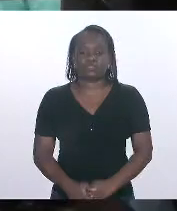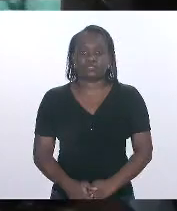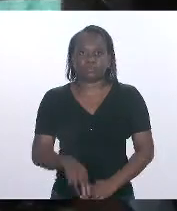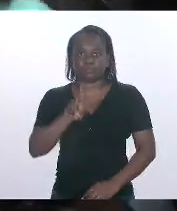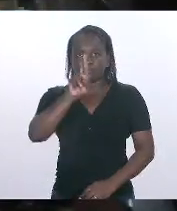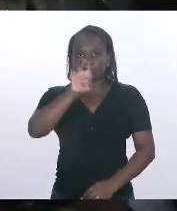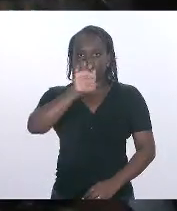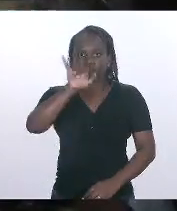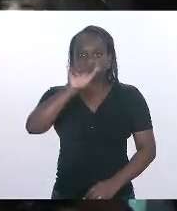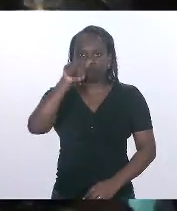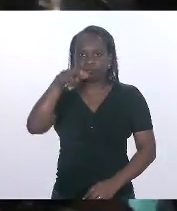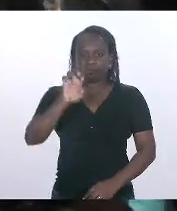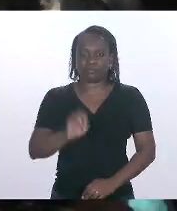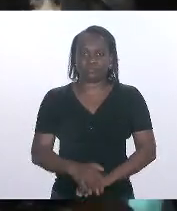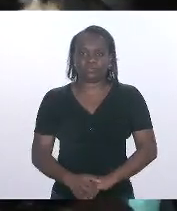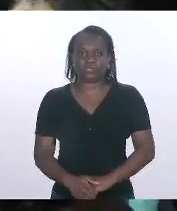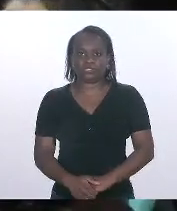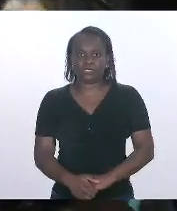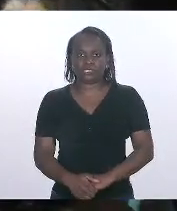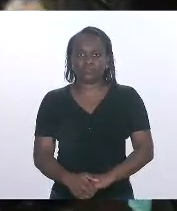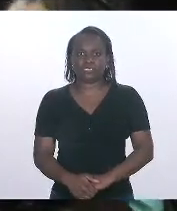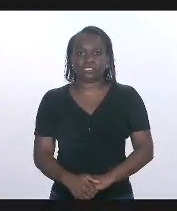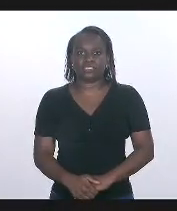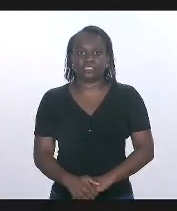Deputada enfermeira Rejane.